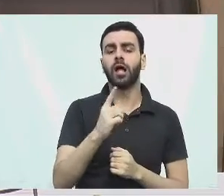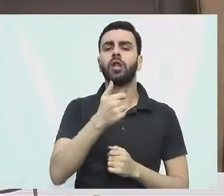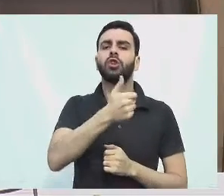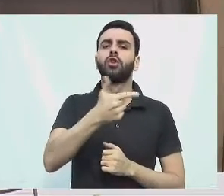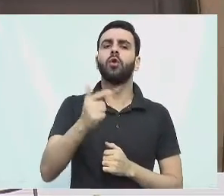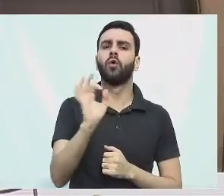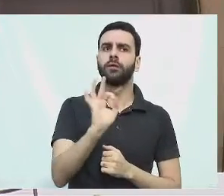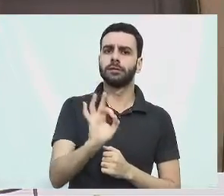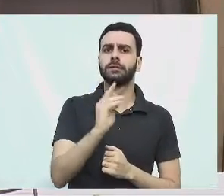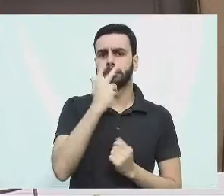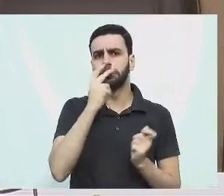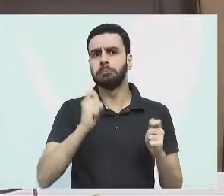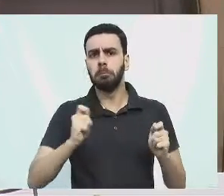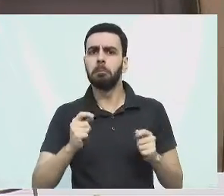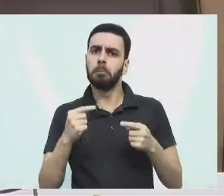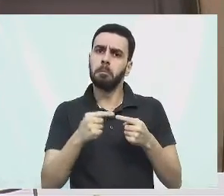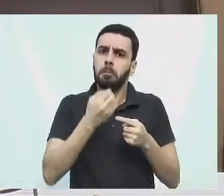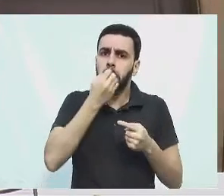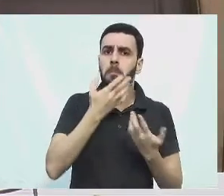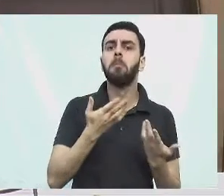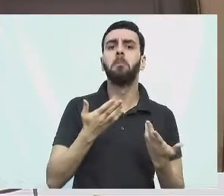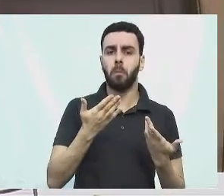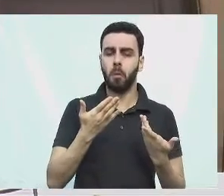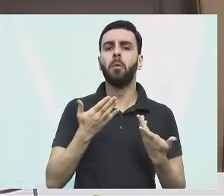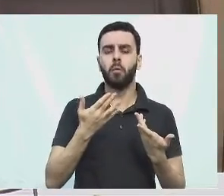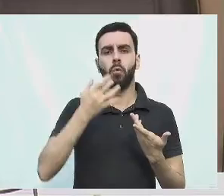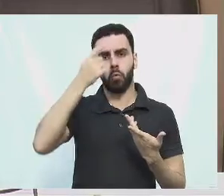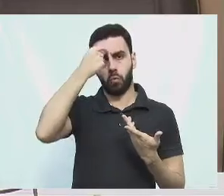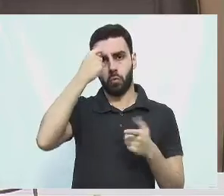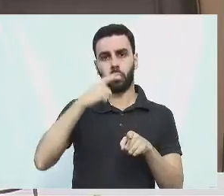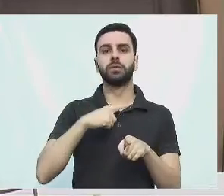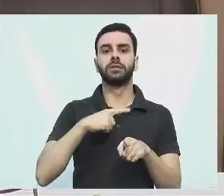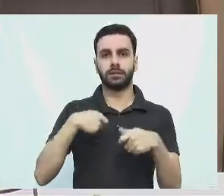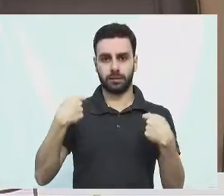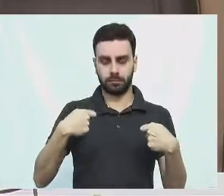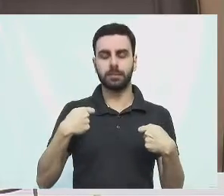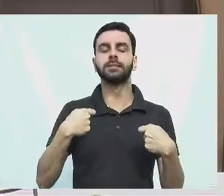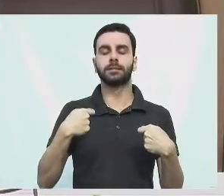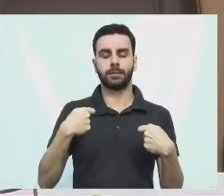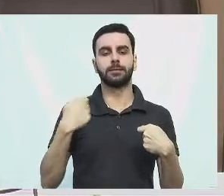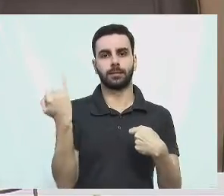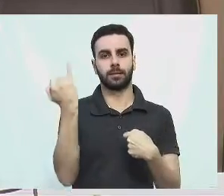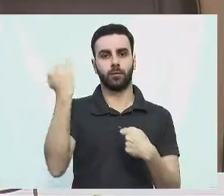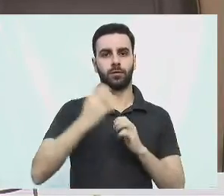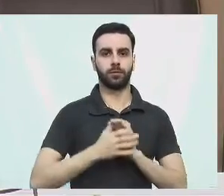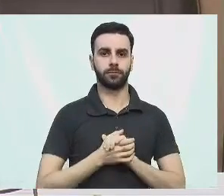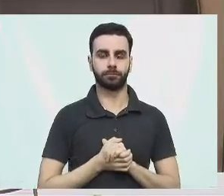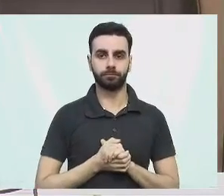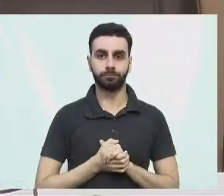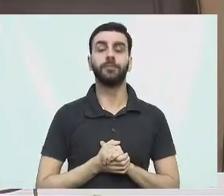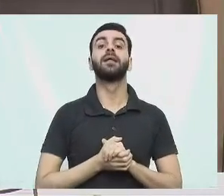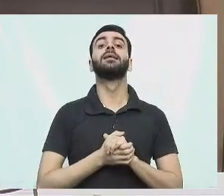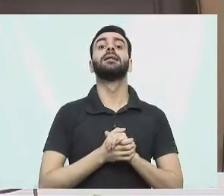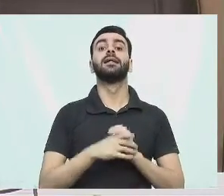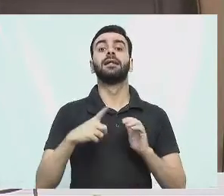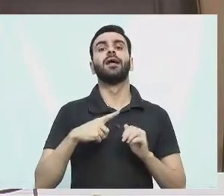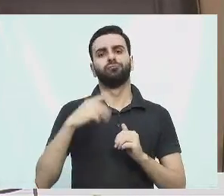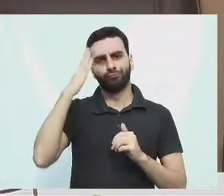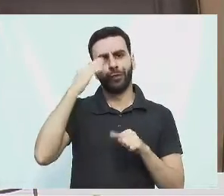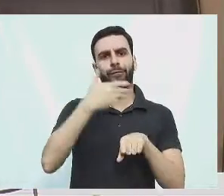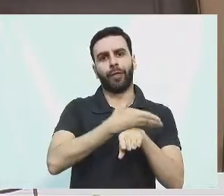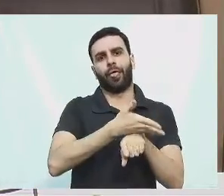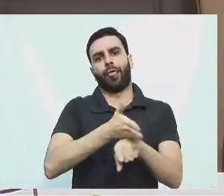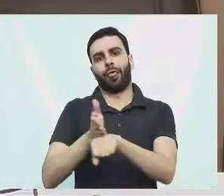forma razoável, de uma forma técnica, e essa análise a gente também tem que levar à frente. Para finalizar, eu sei que estou